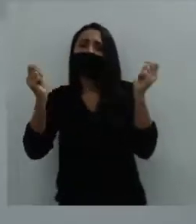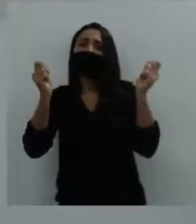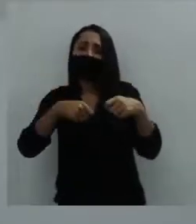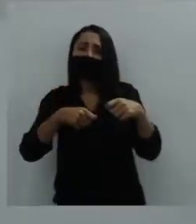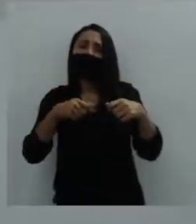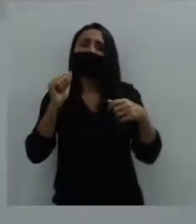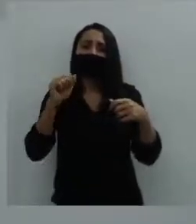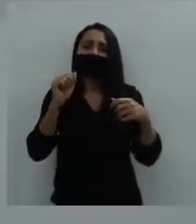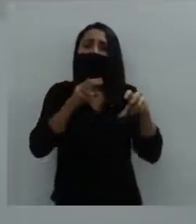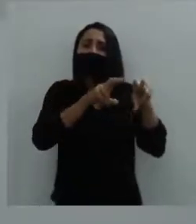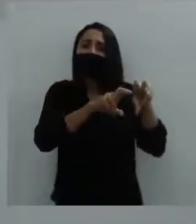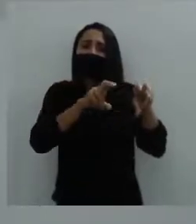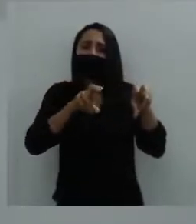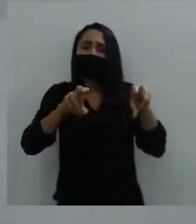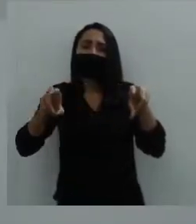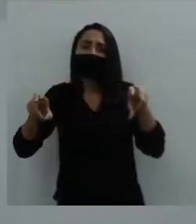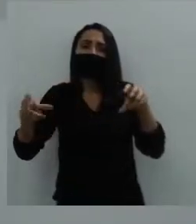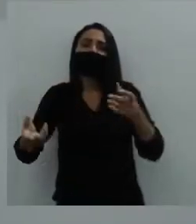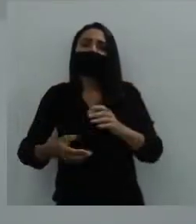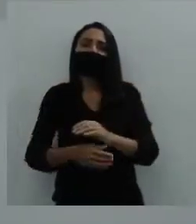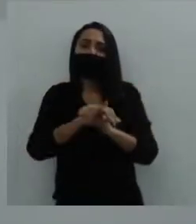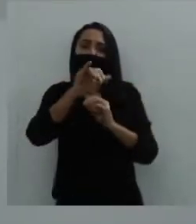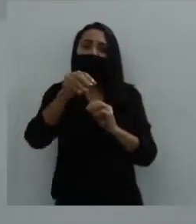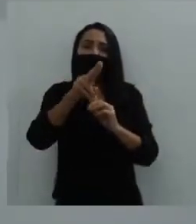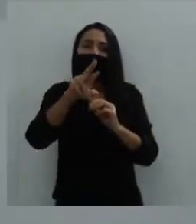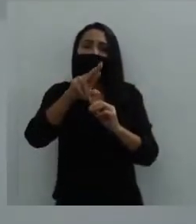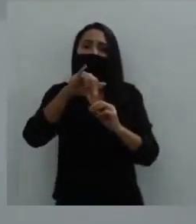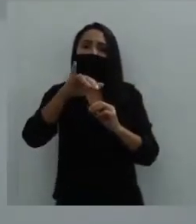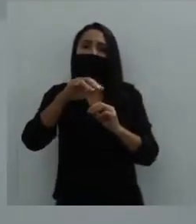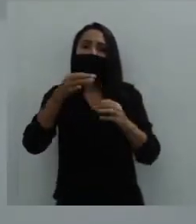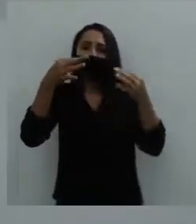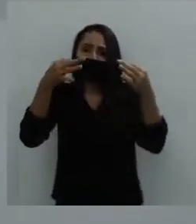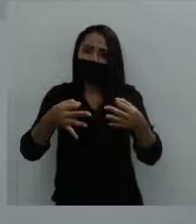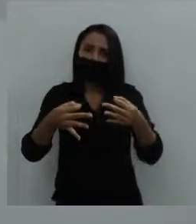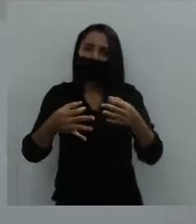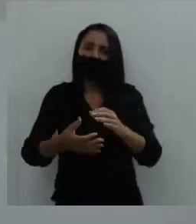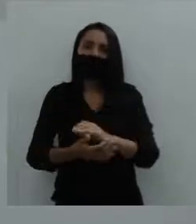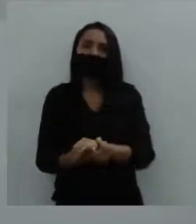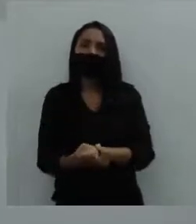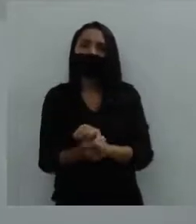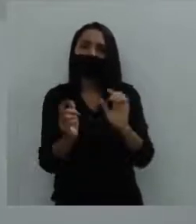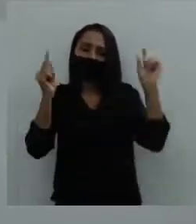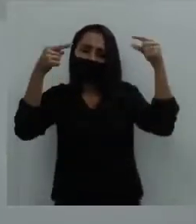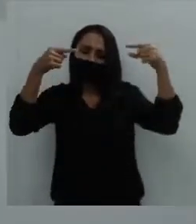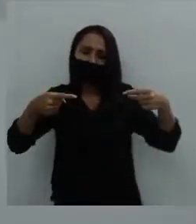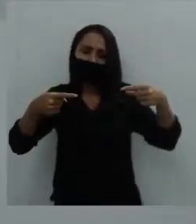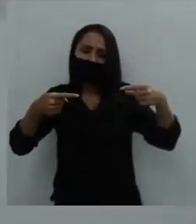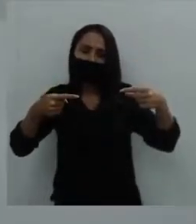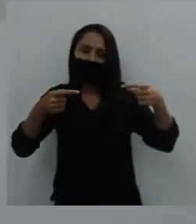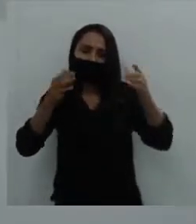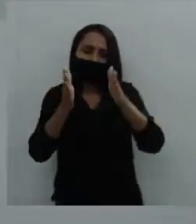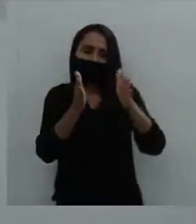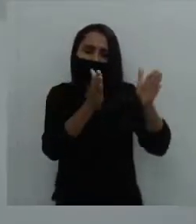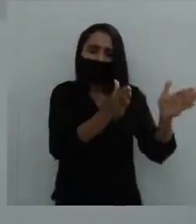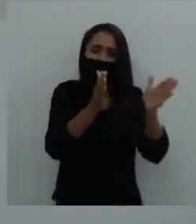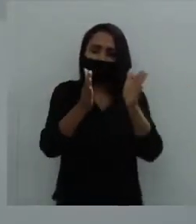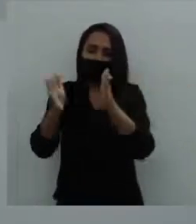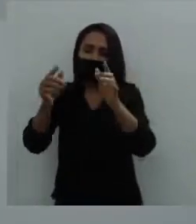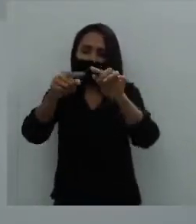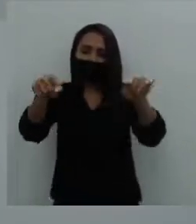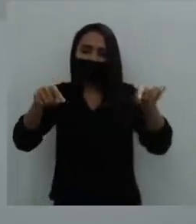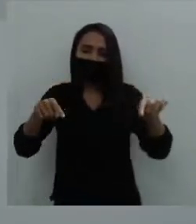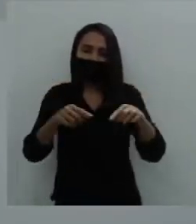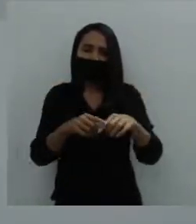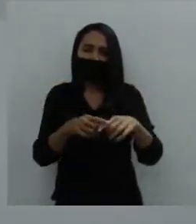um júri. Que tal fazer um júri, certo? Prós e contra. Dividir a turma, aqueles que